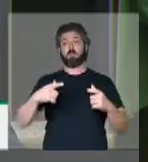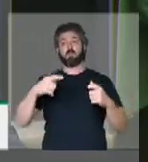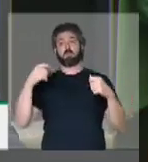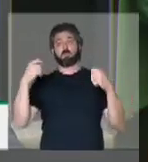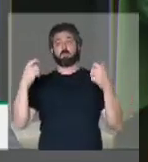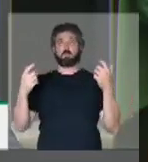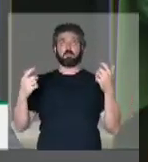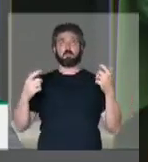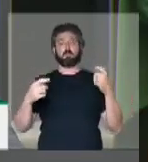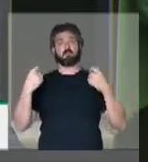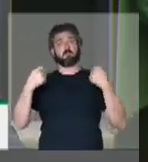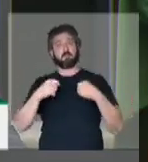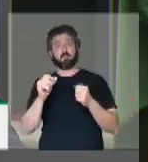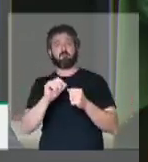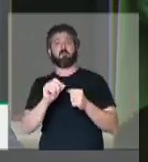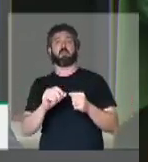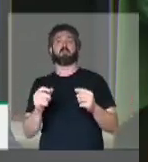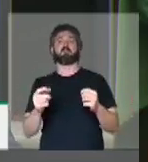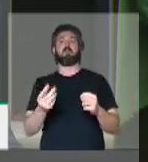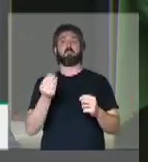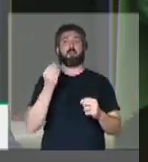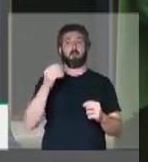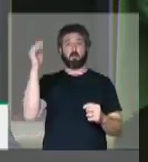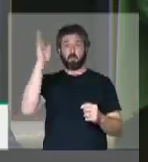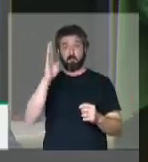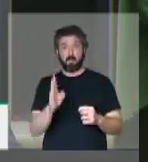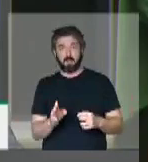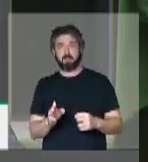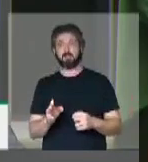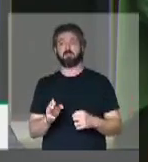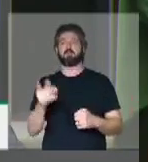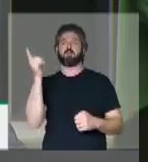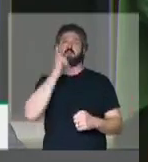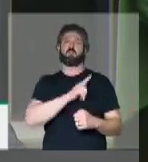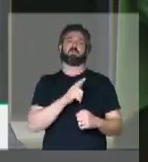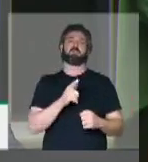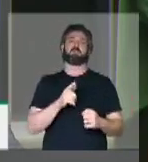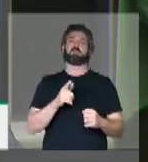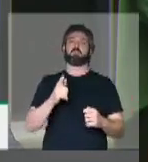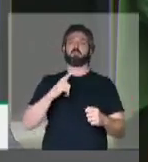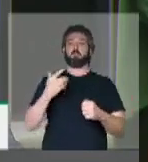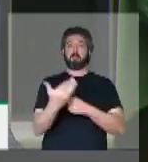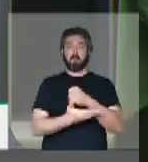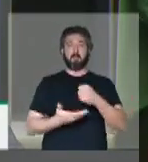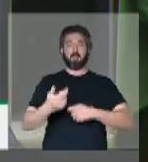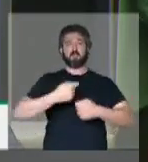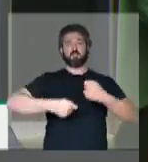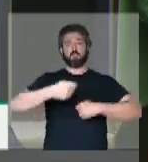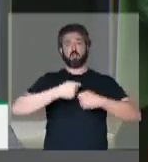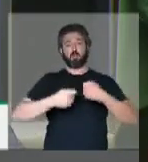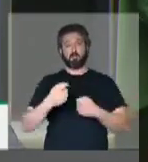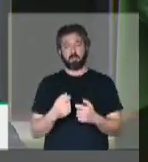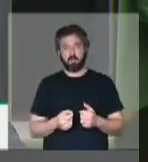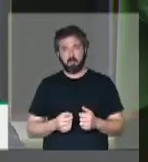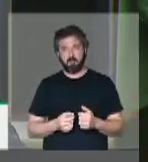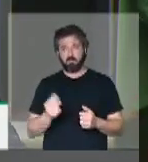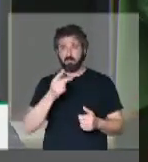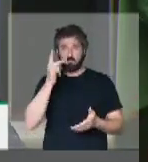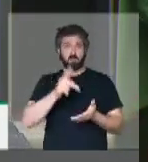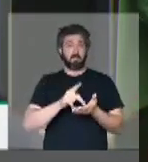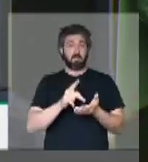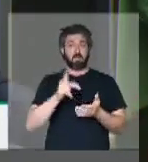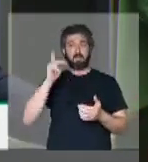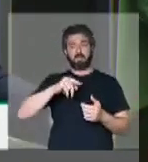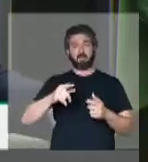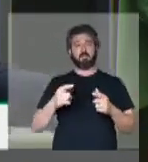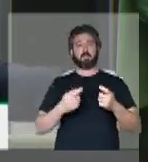tínhamos que fazer para que o país tivesse uma base econômica que, diga-se de